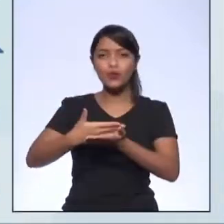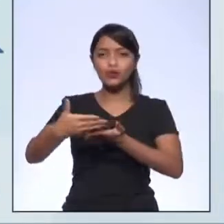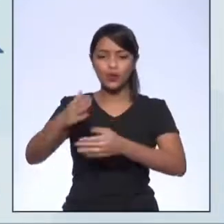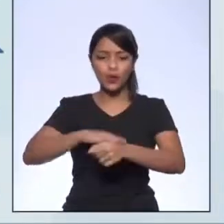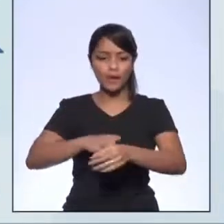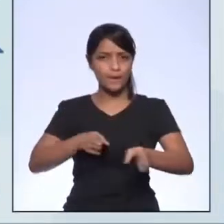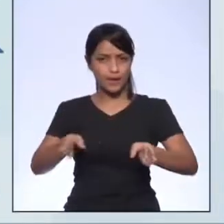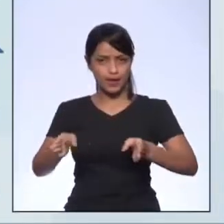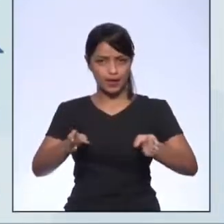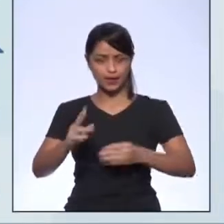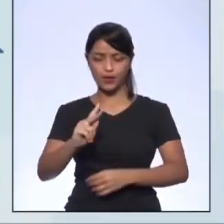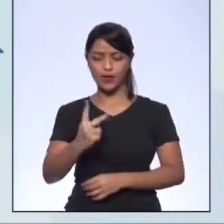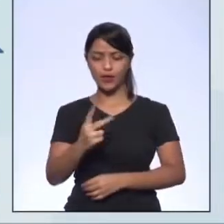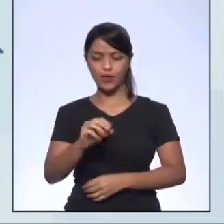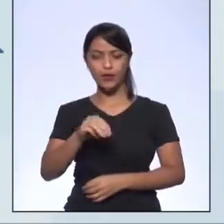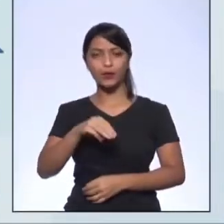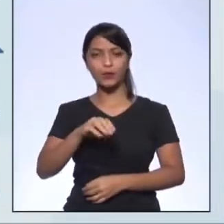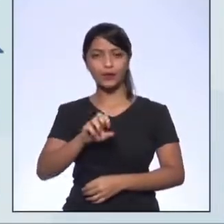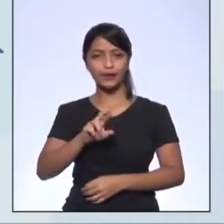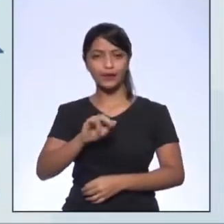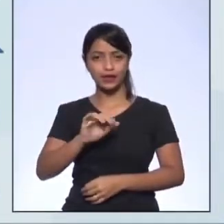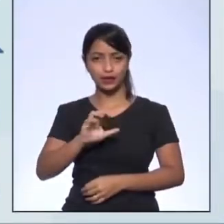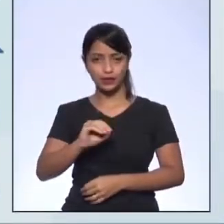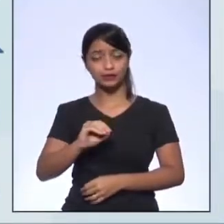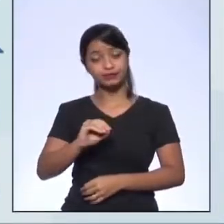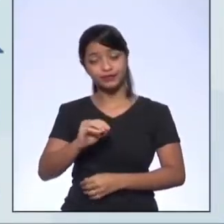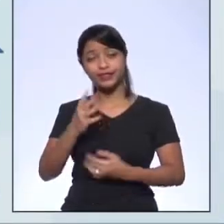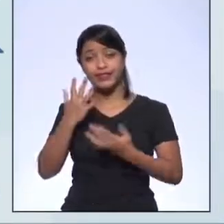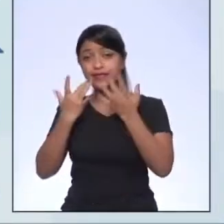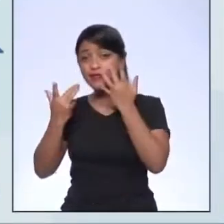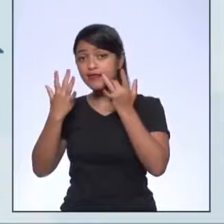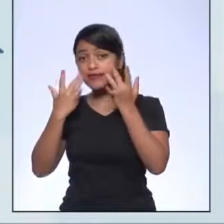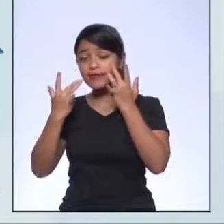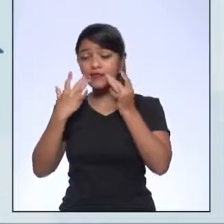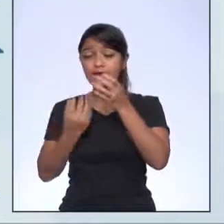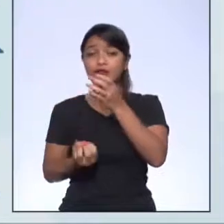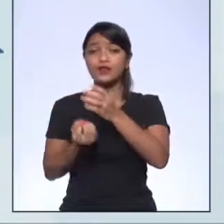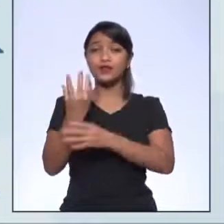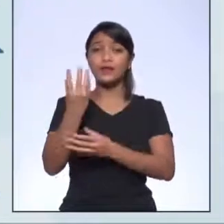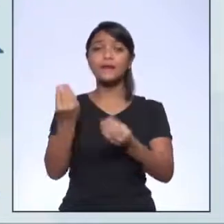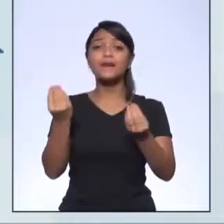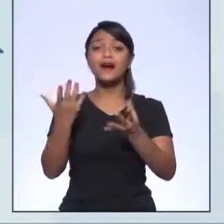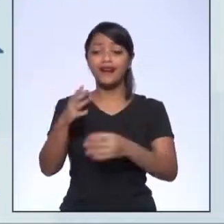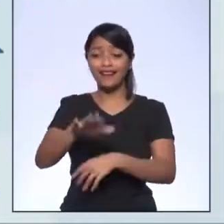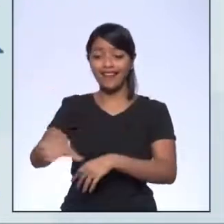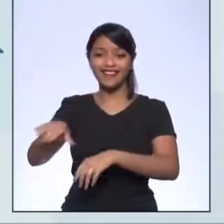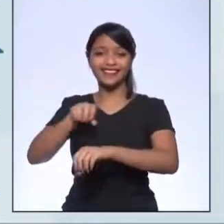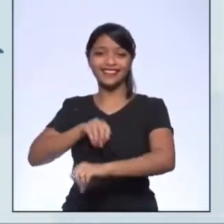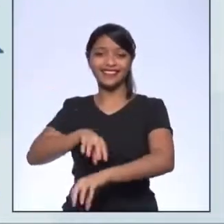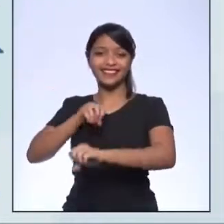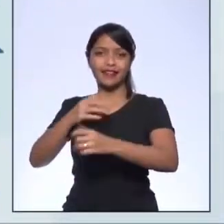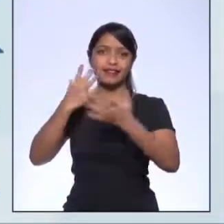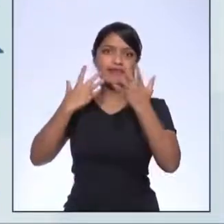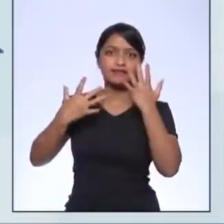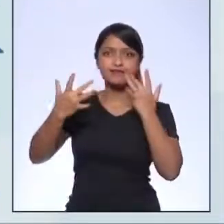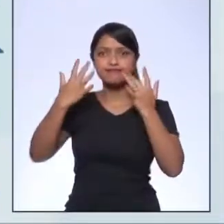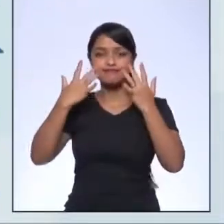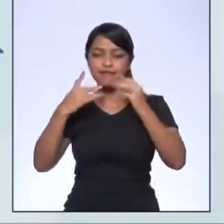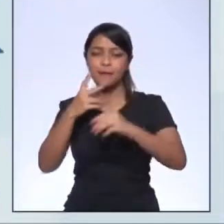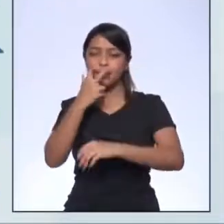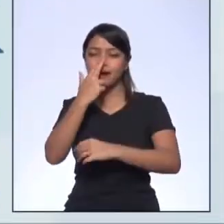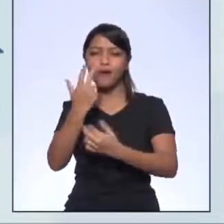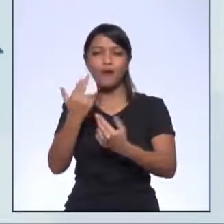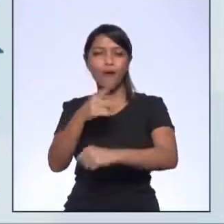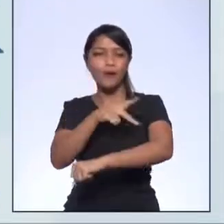arte, o próprio teatro, ele é feito para ensinar as crianças. Ele tem um caráter